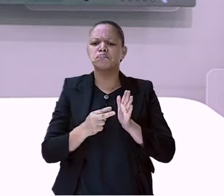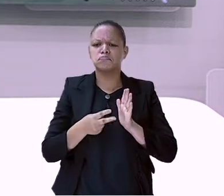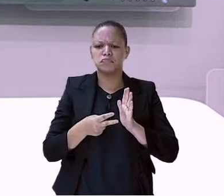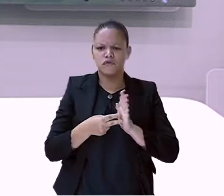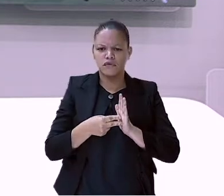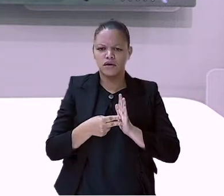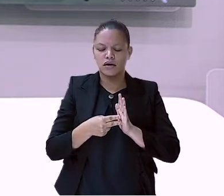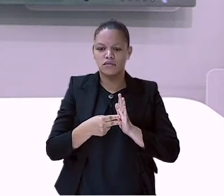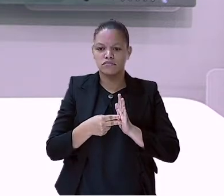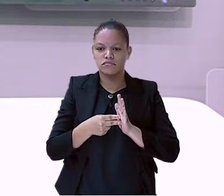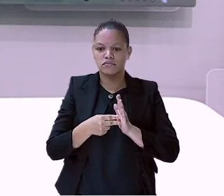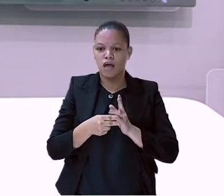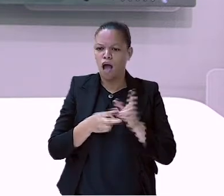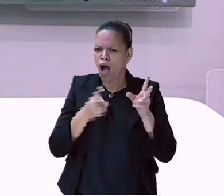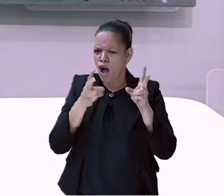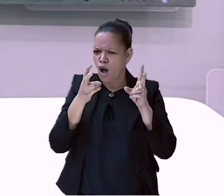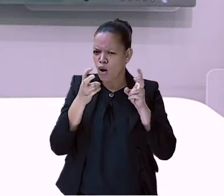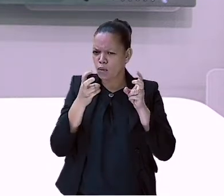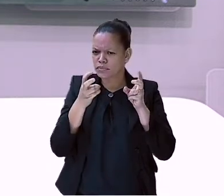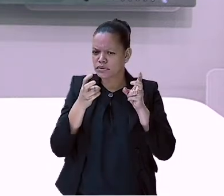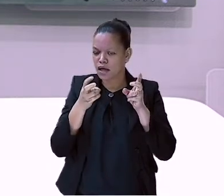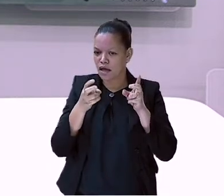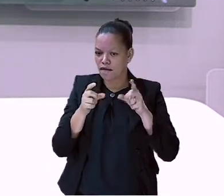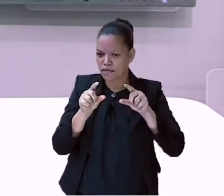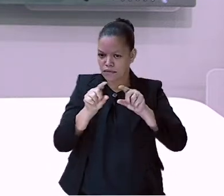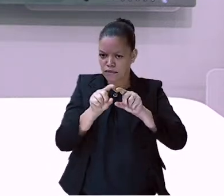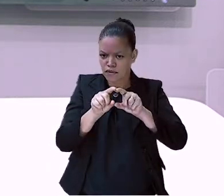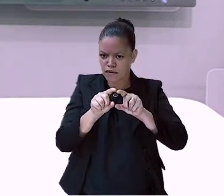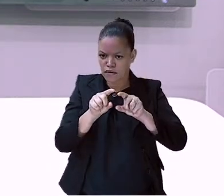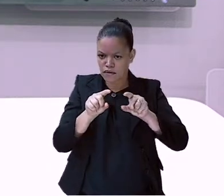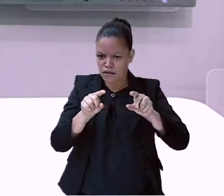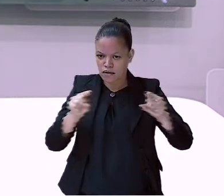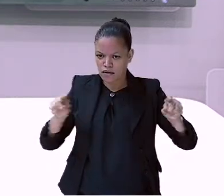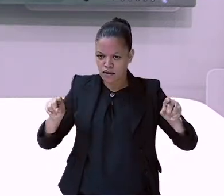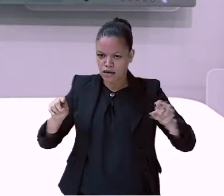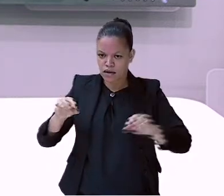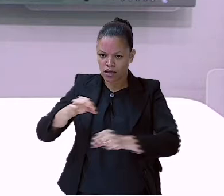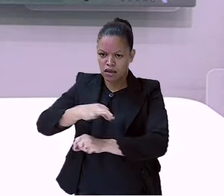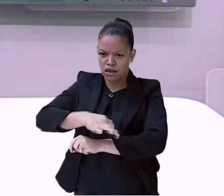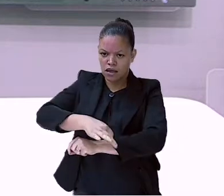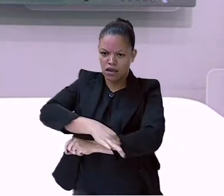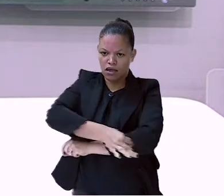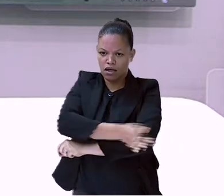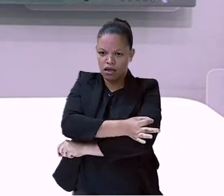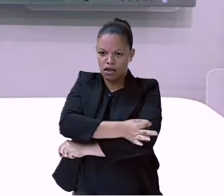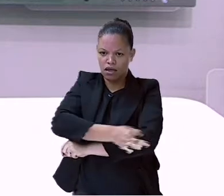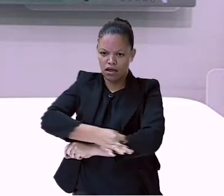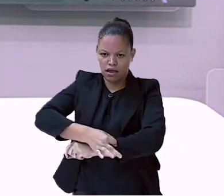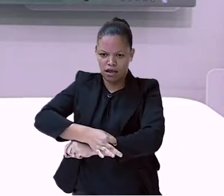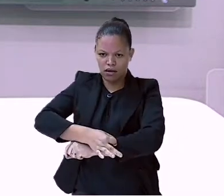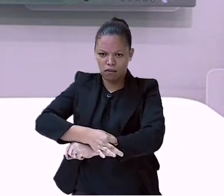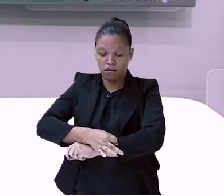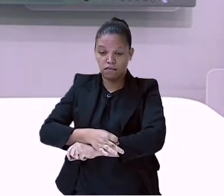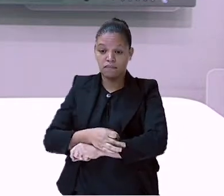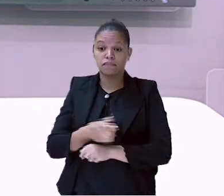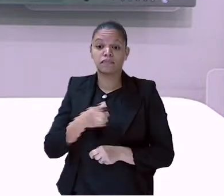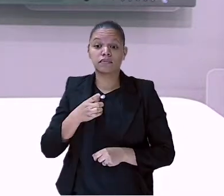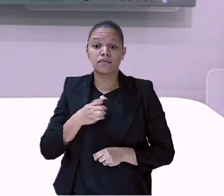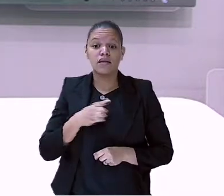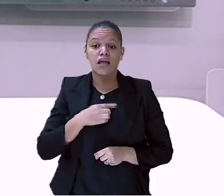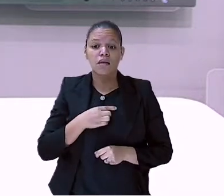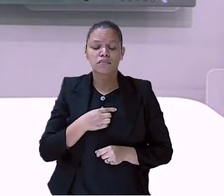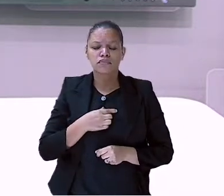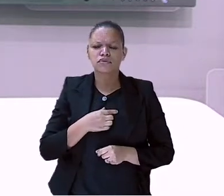na imagem, tá vendo? Esses risquinhos aqui são milímetros. Então, do ponto